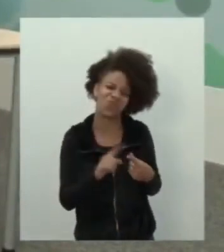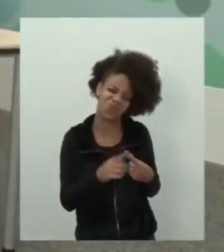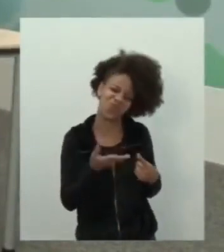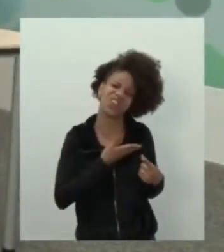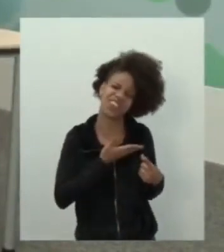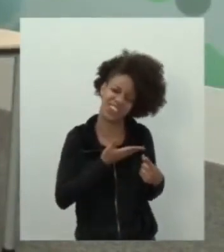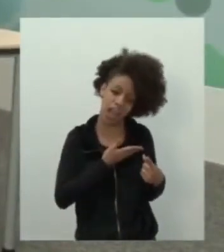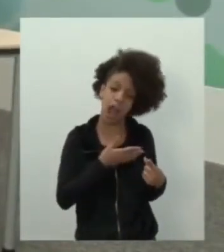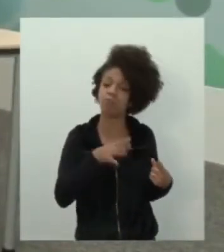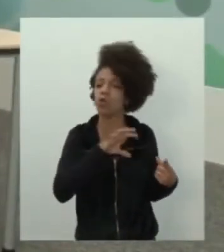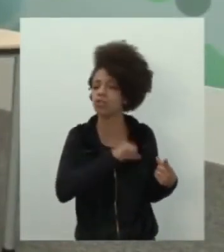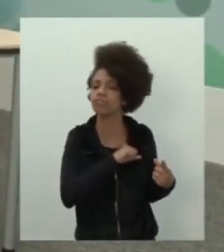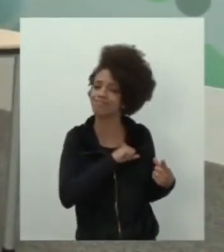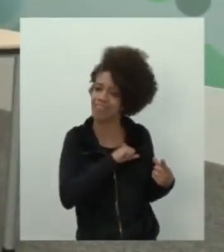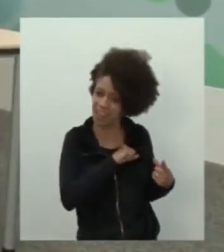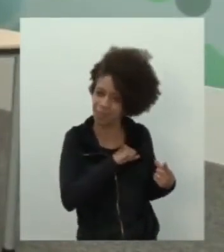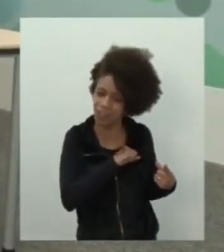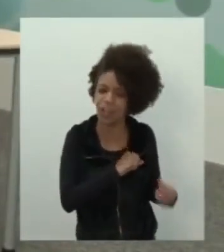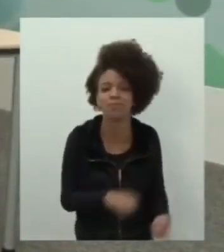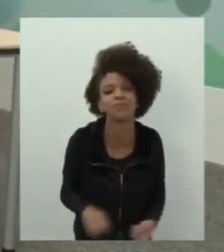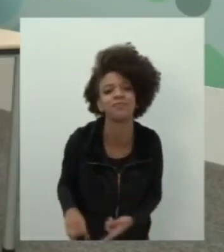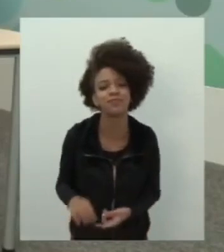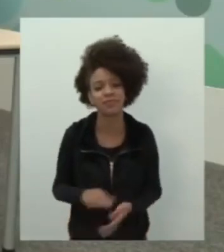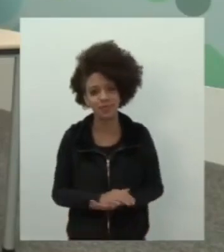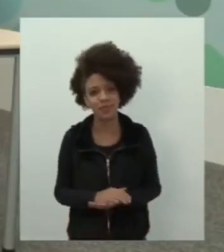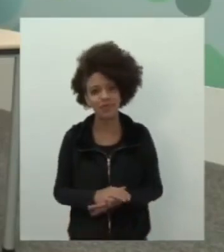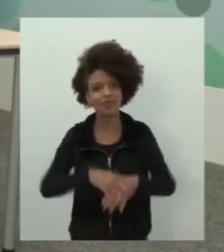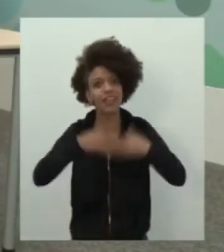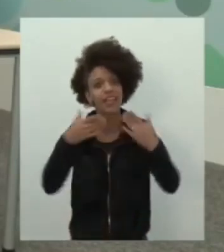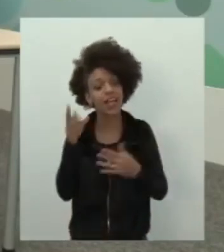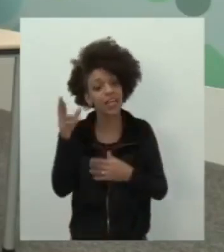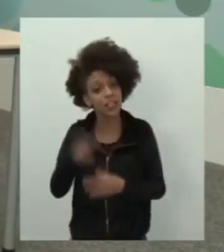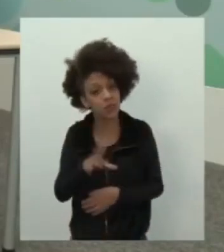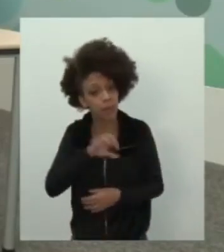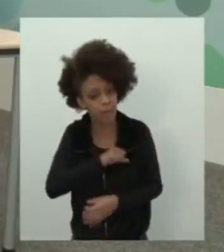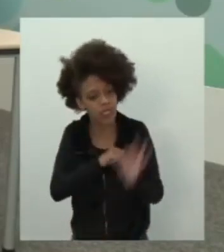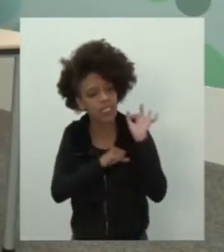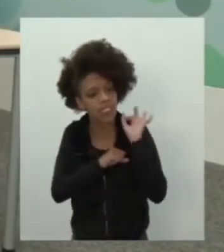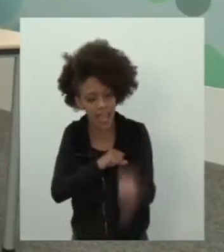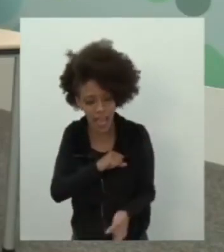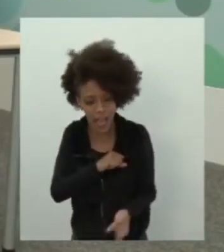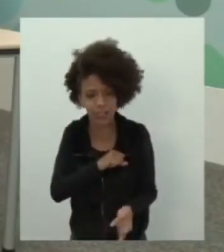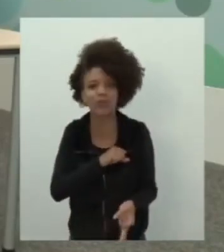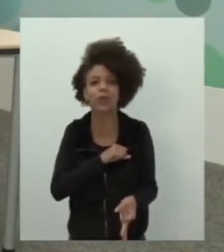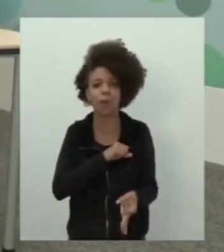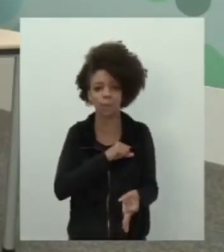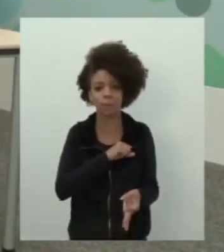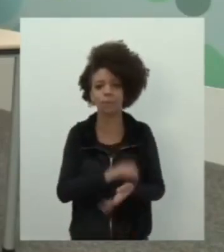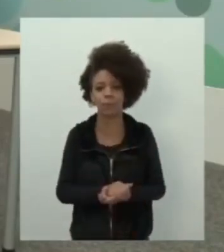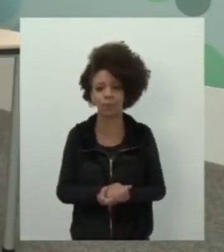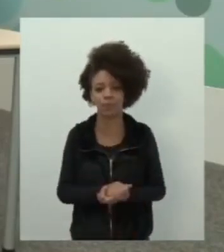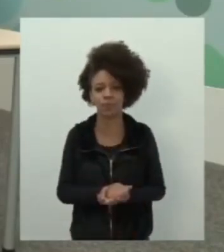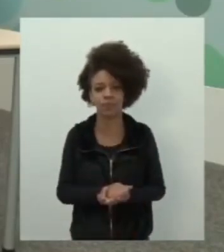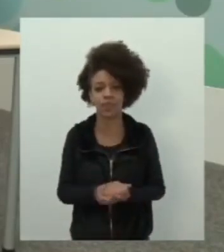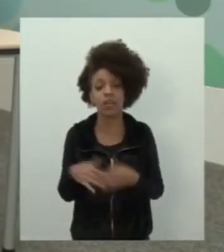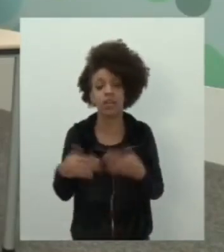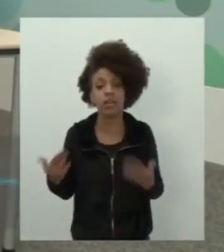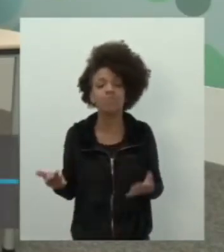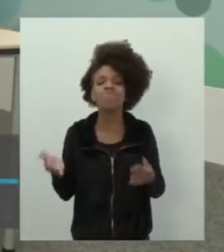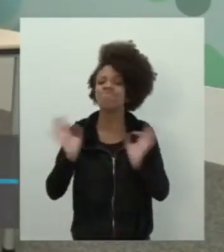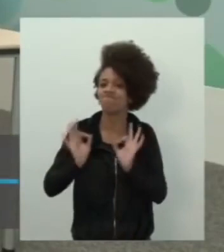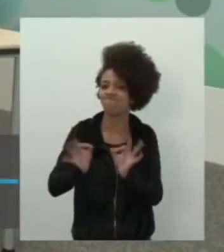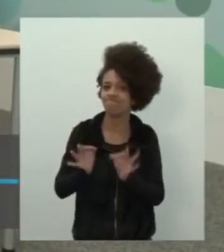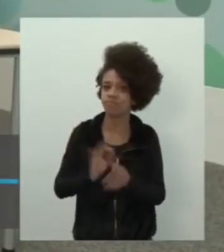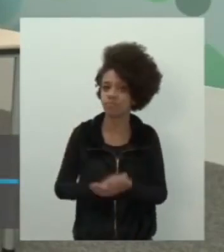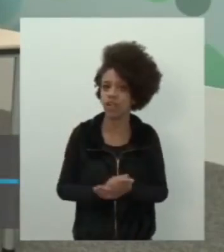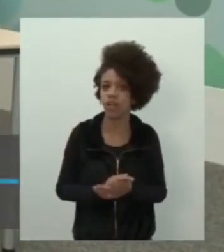porque o outro você se faz, né? Isso. Um amigo lá. Se você respondeu amor, você está certo. Então, pegou a brincadeira? Todo mundo respondeu amor aqui, ó. É isso.